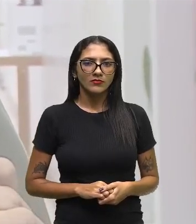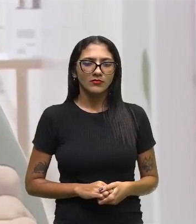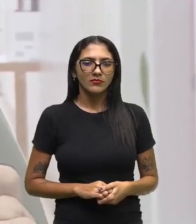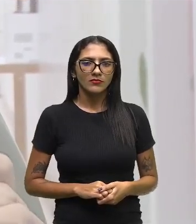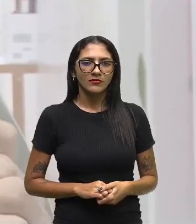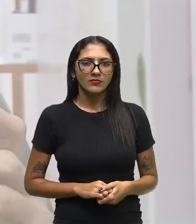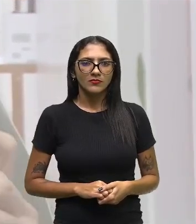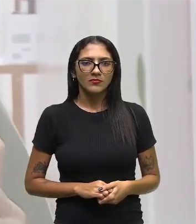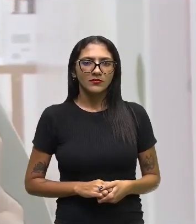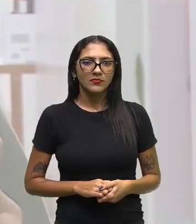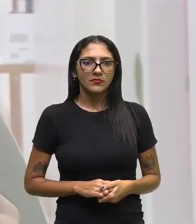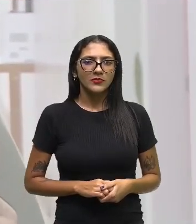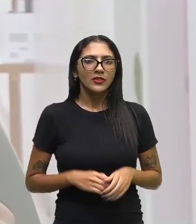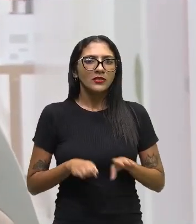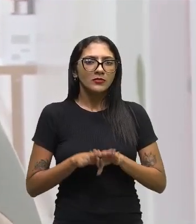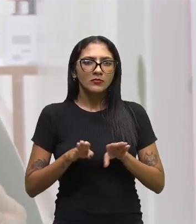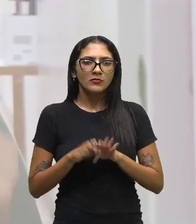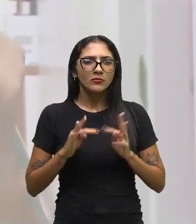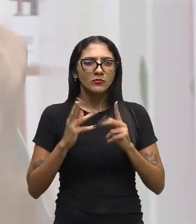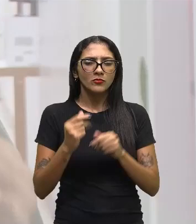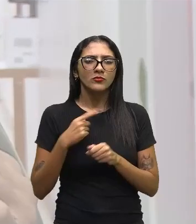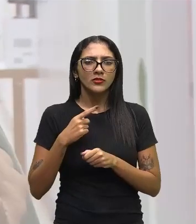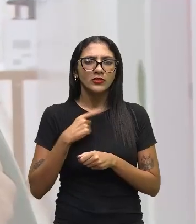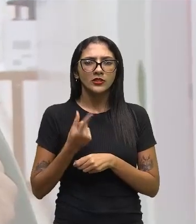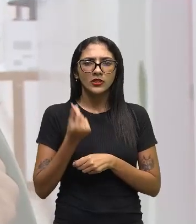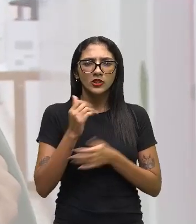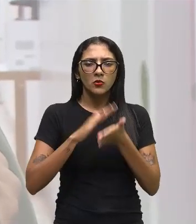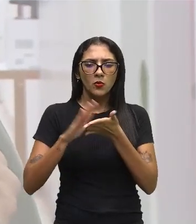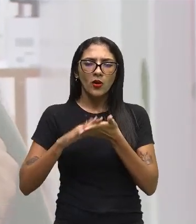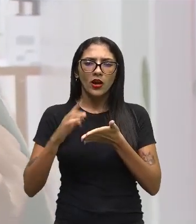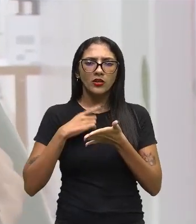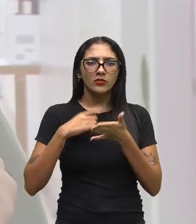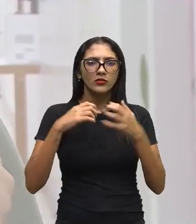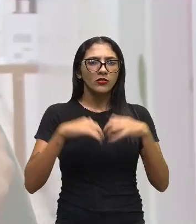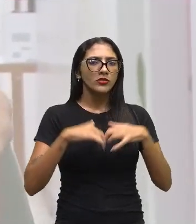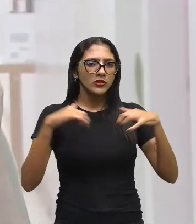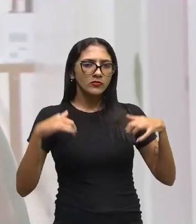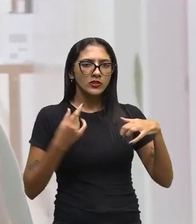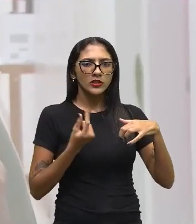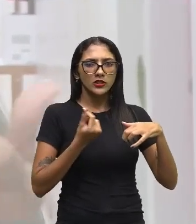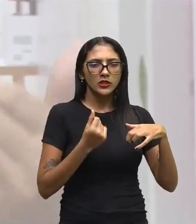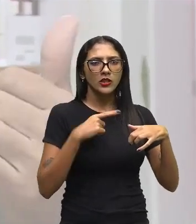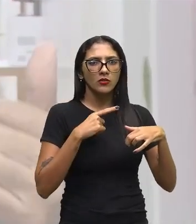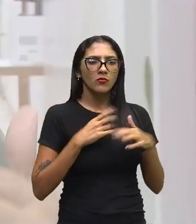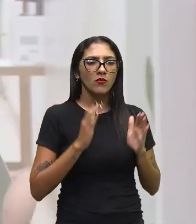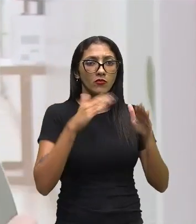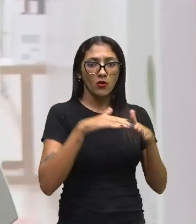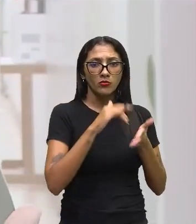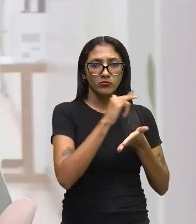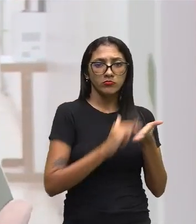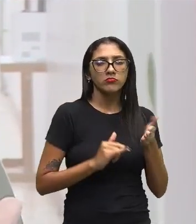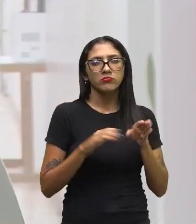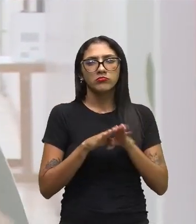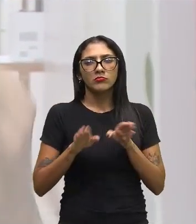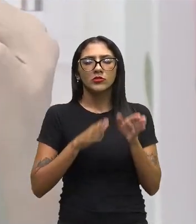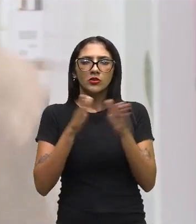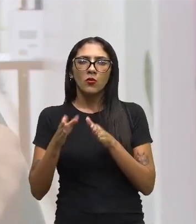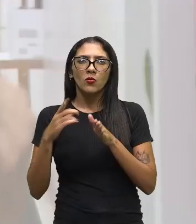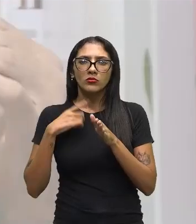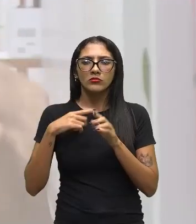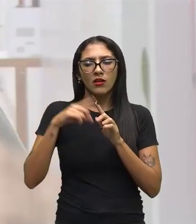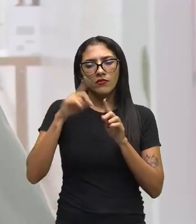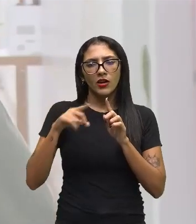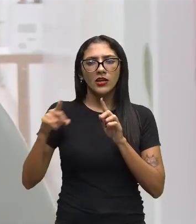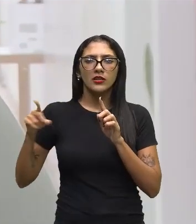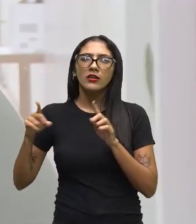que eu gasto. Dentro daquilo que eu gasto, eu divido em duas partes, aquilo que é fixo e aquilo que é variável, né? E aí